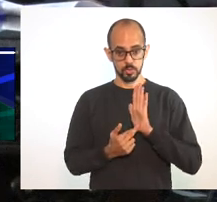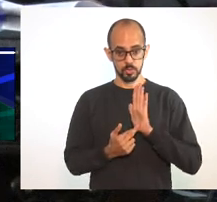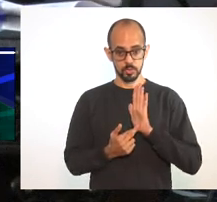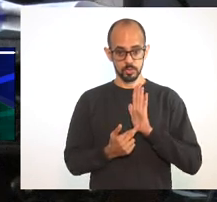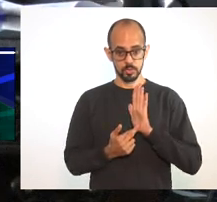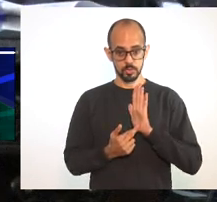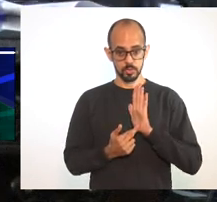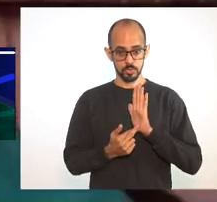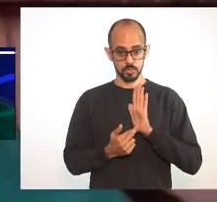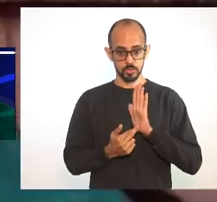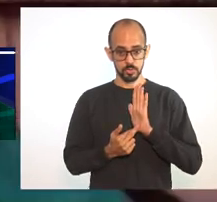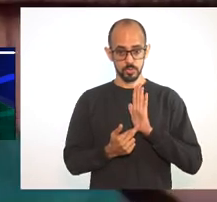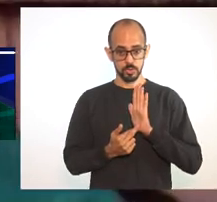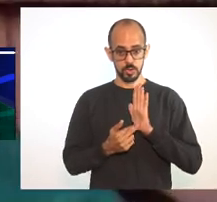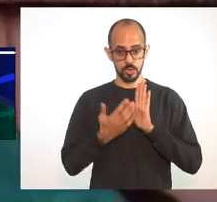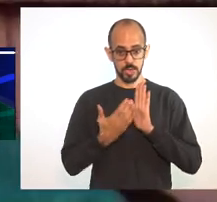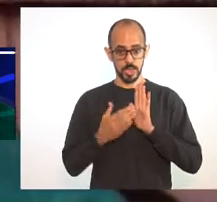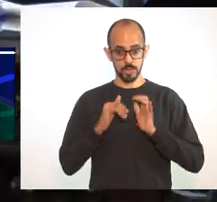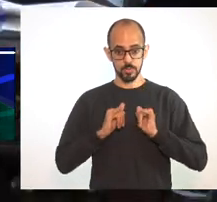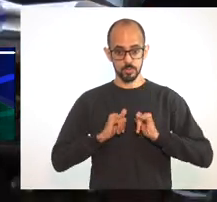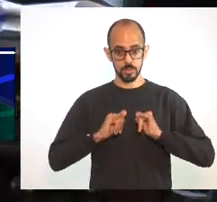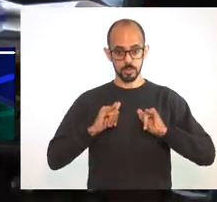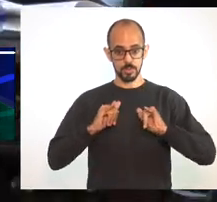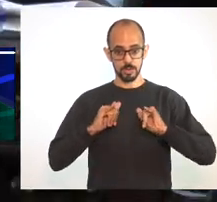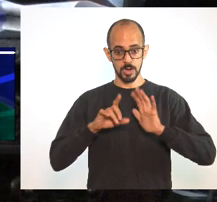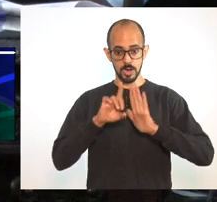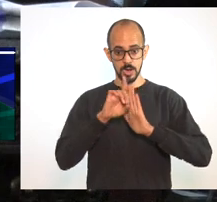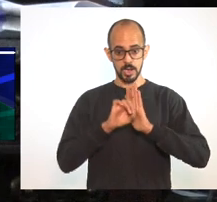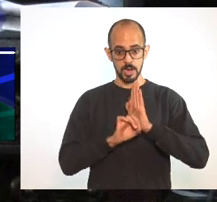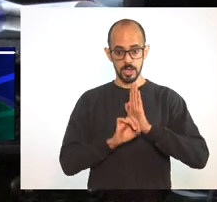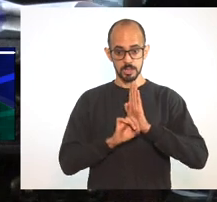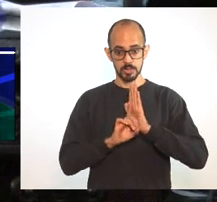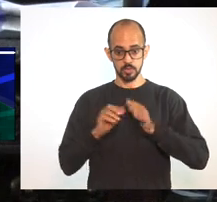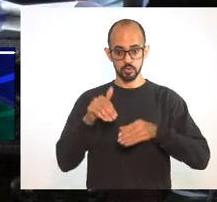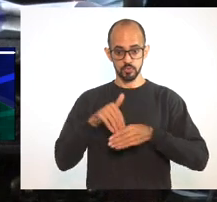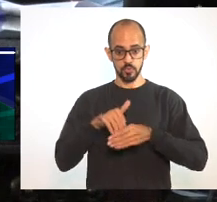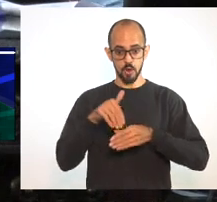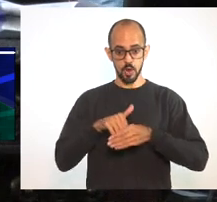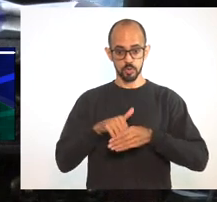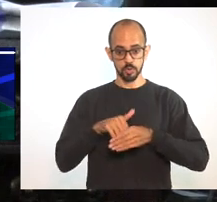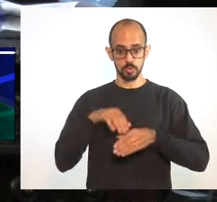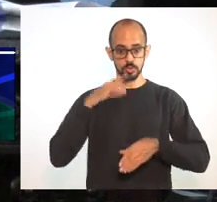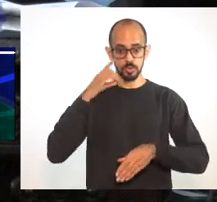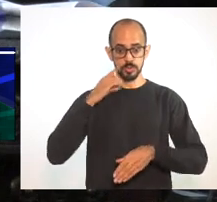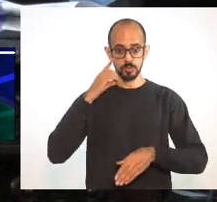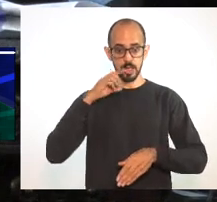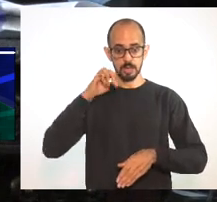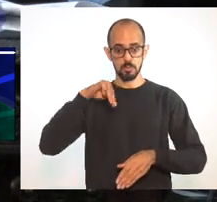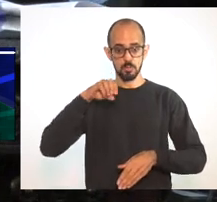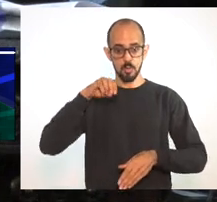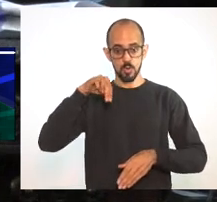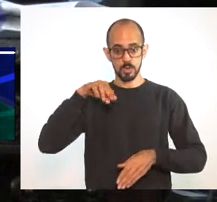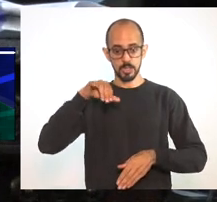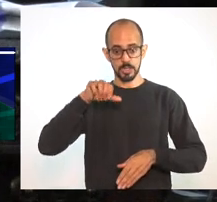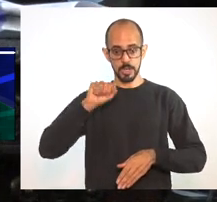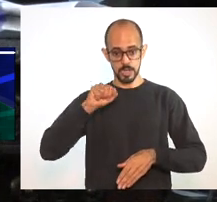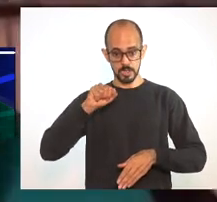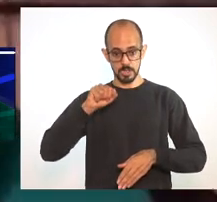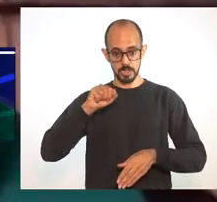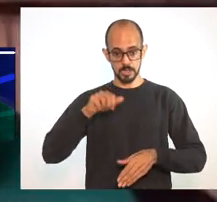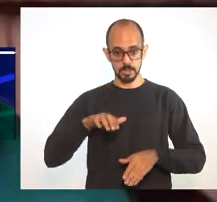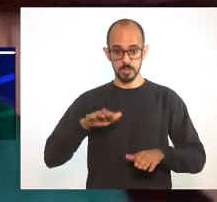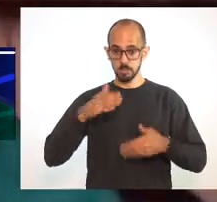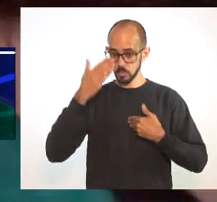de voto, presidente. Para declaração de voto, deputada Mônica. Obrigada,